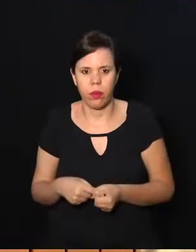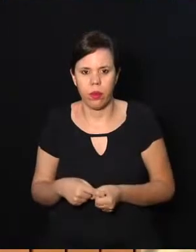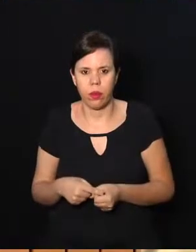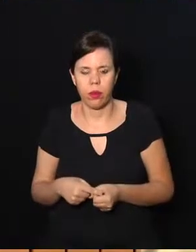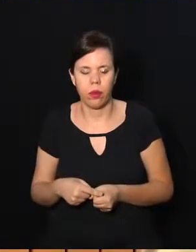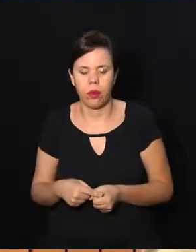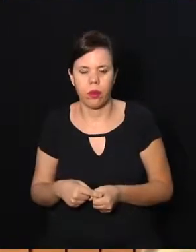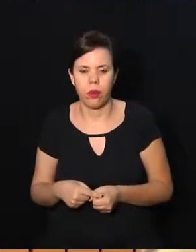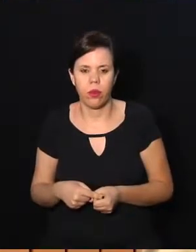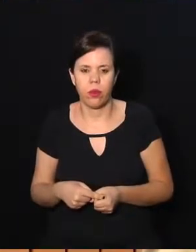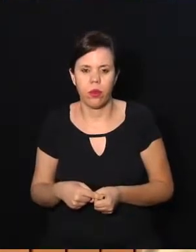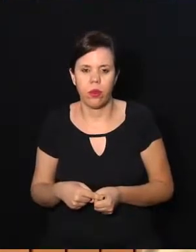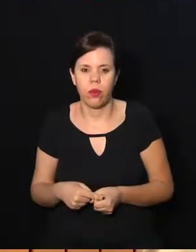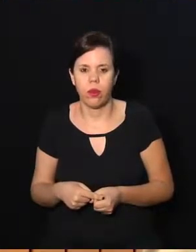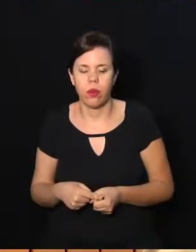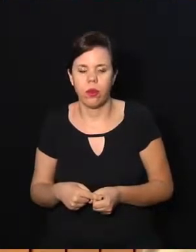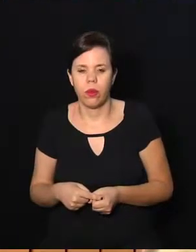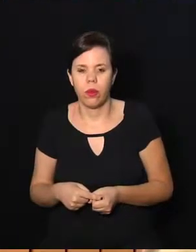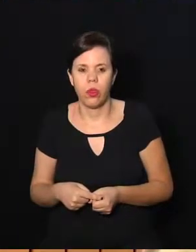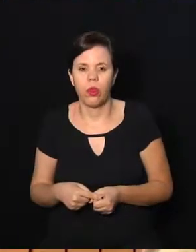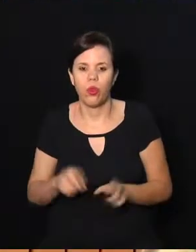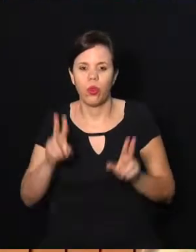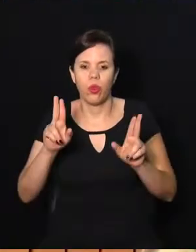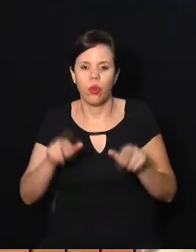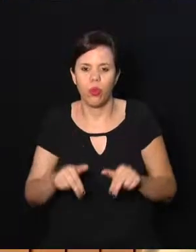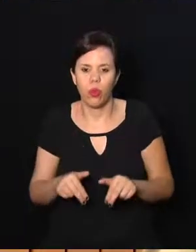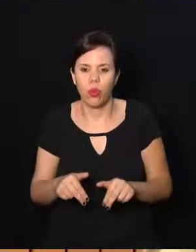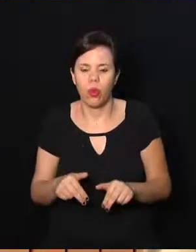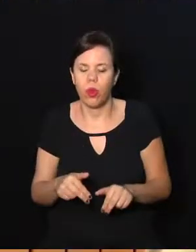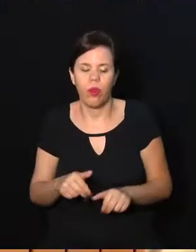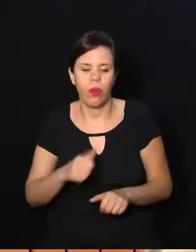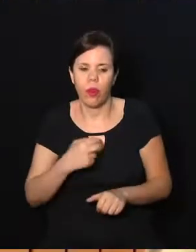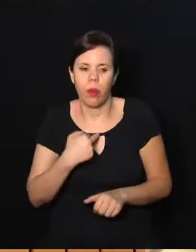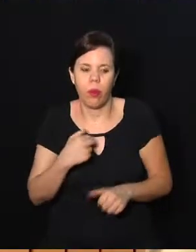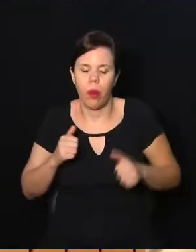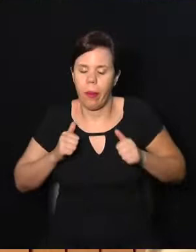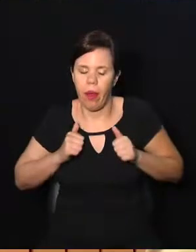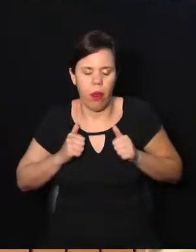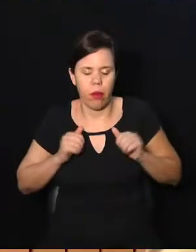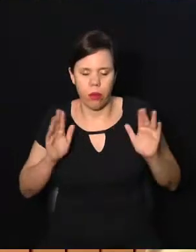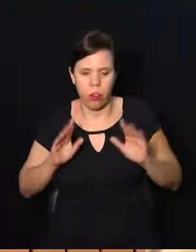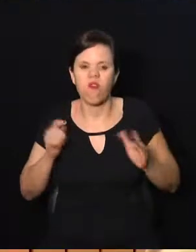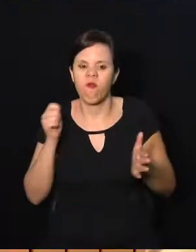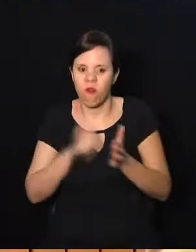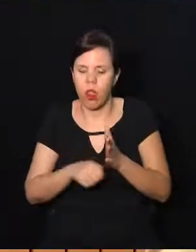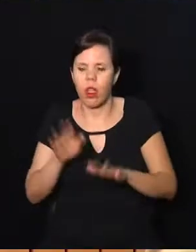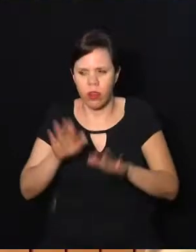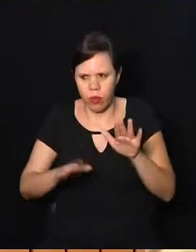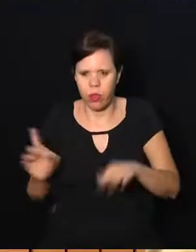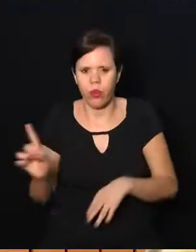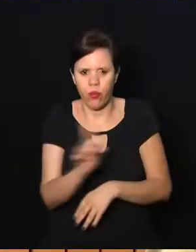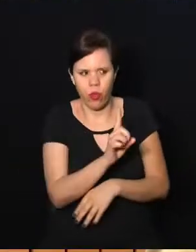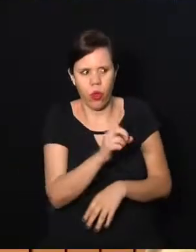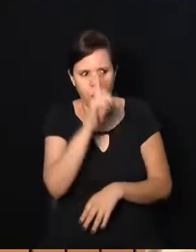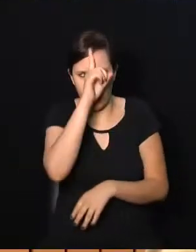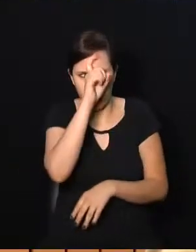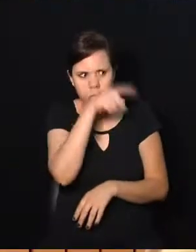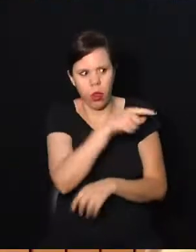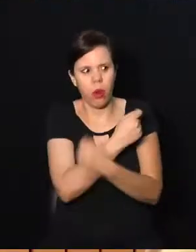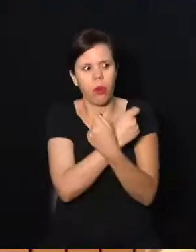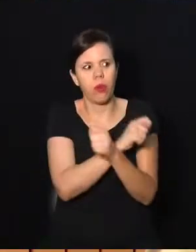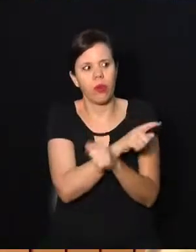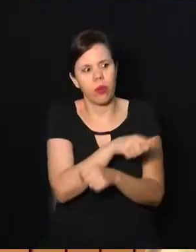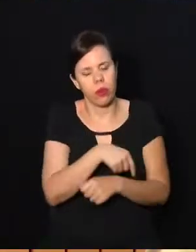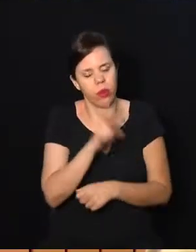não vou jamais baixar a guarda quanto a isso. Eu vou, às vezes, à PUC, no hospital da PUC, eu